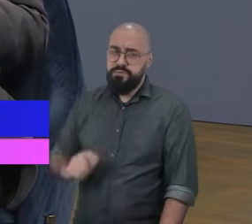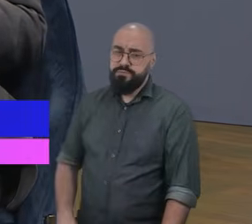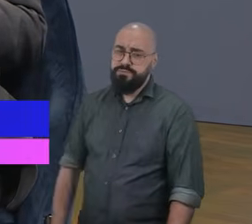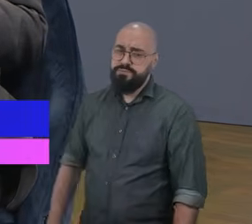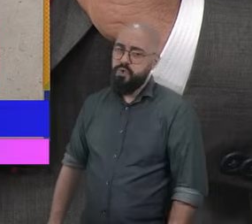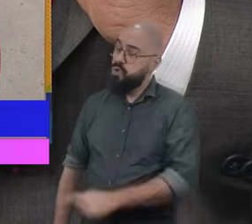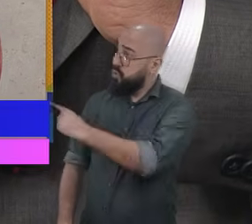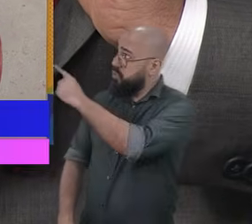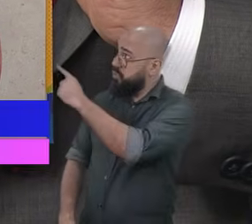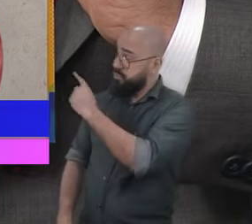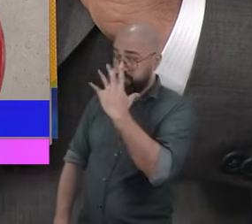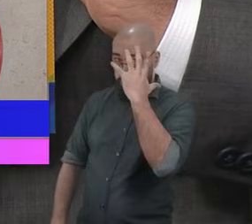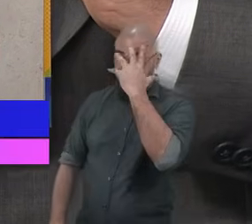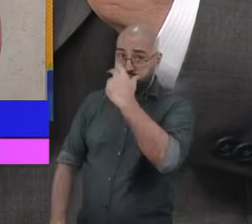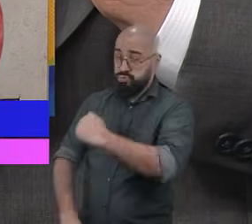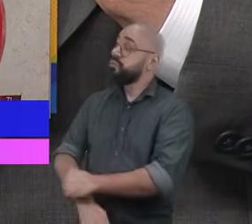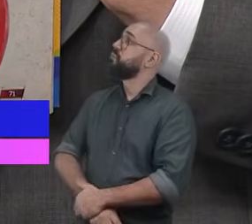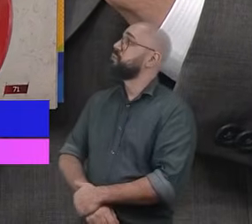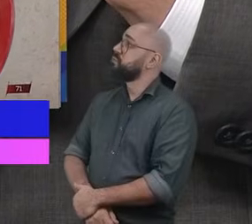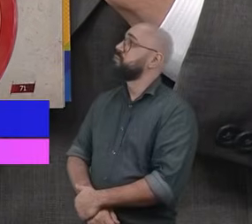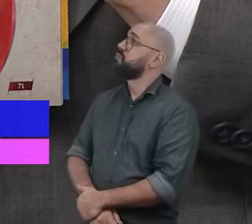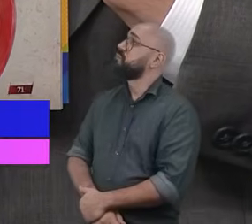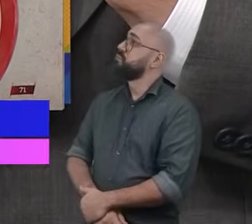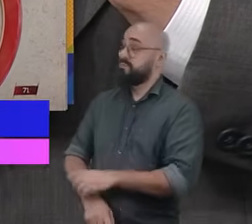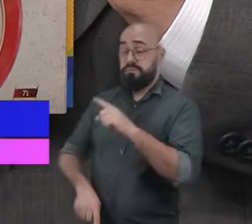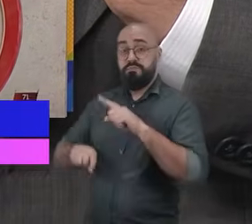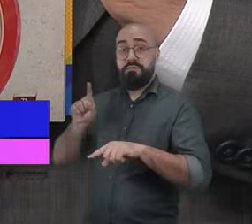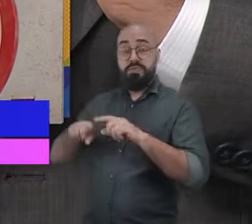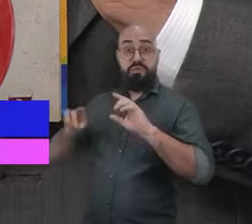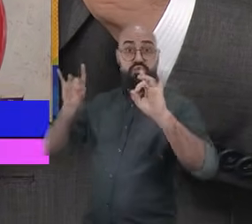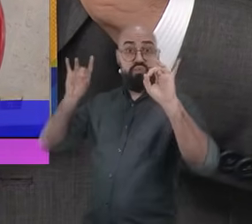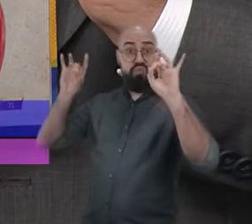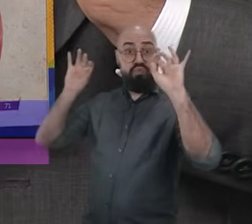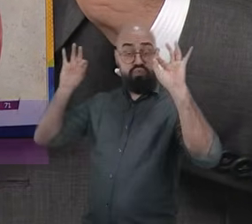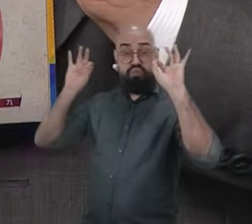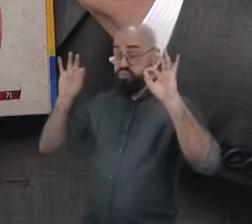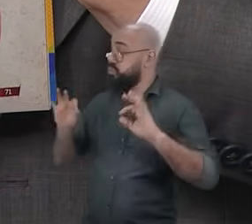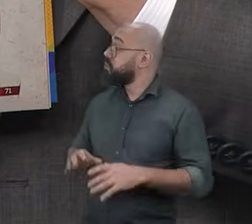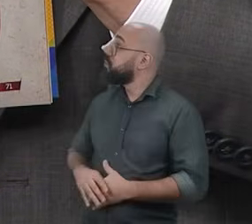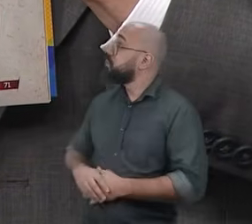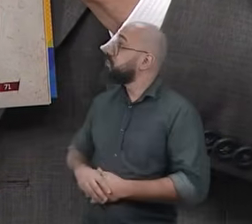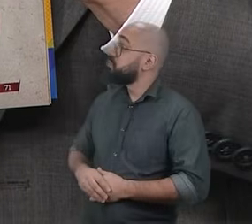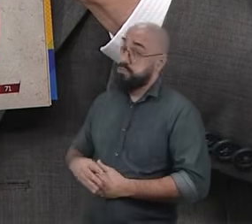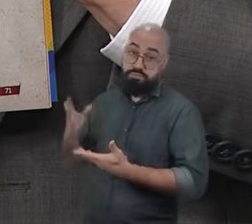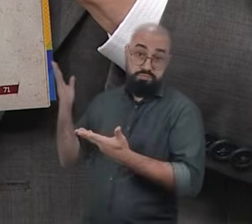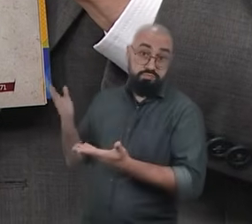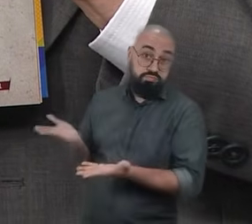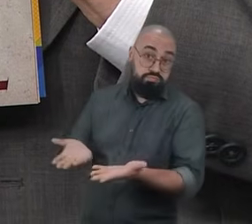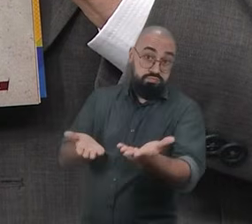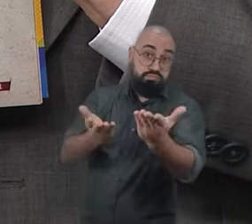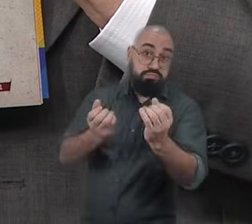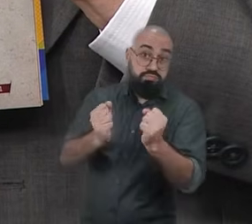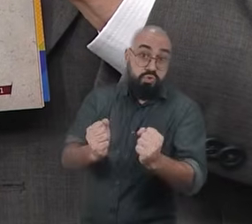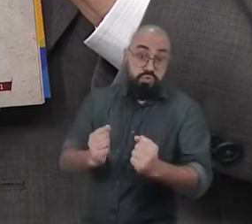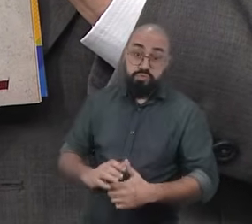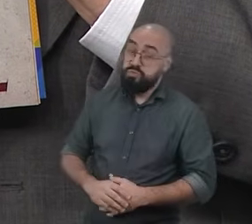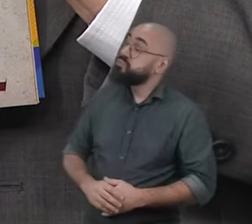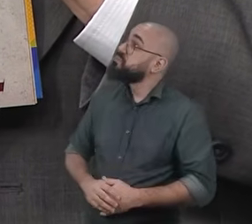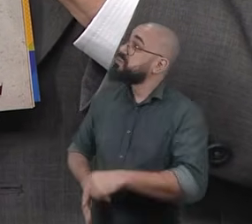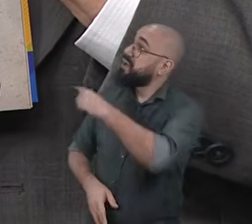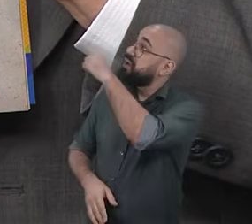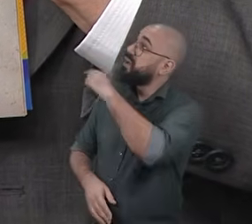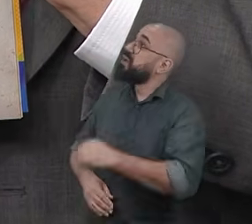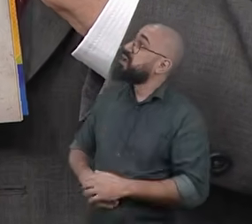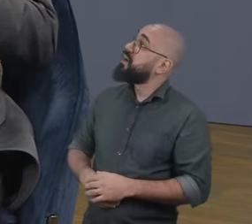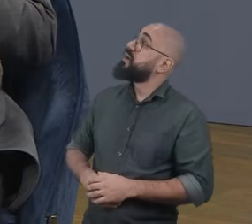aqui. Olha que revista bonita. Olha que material precioso você tem à sua disposição. Aqui está a abertura